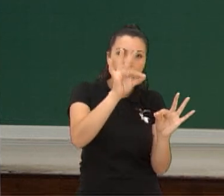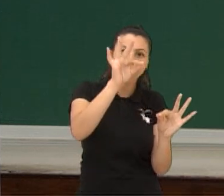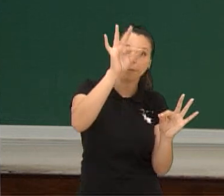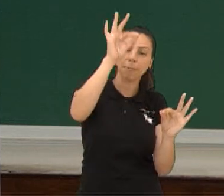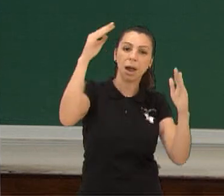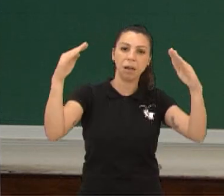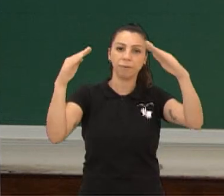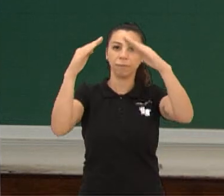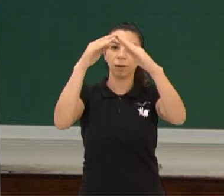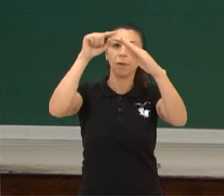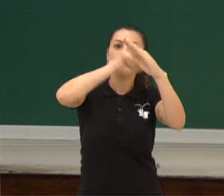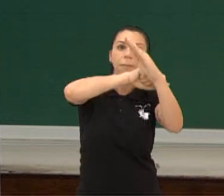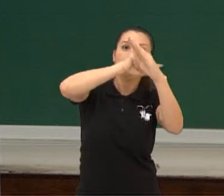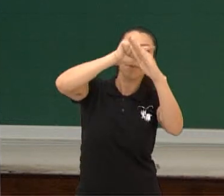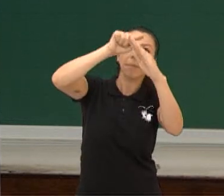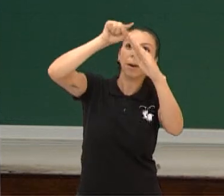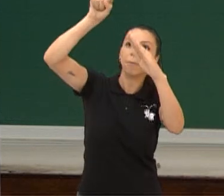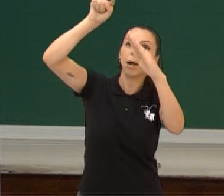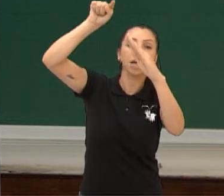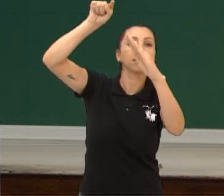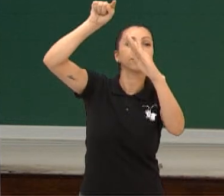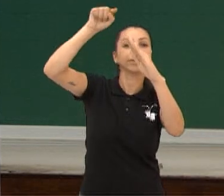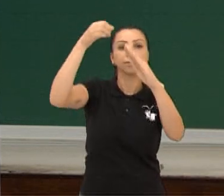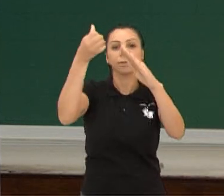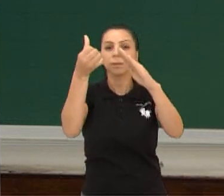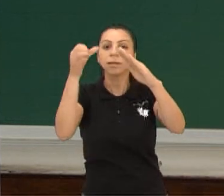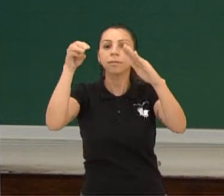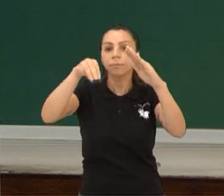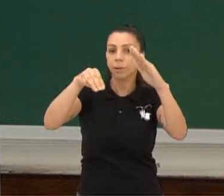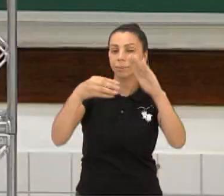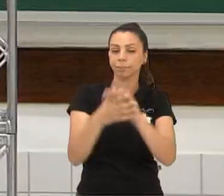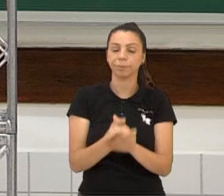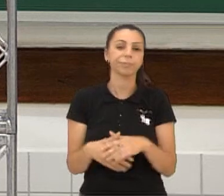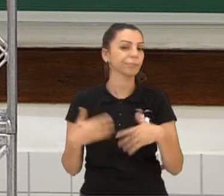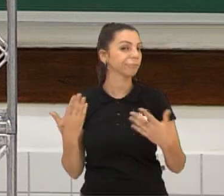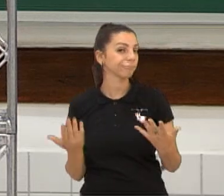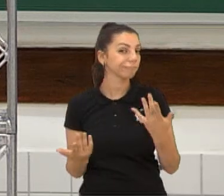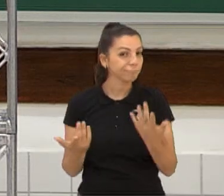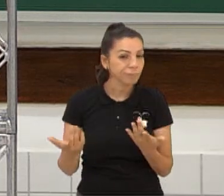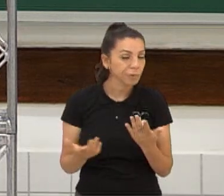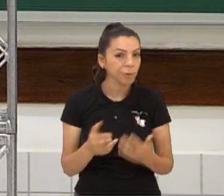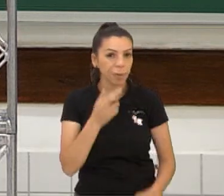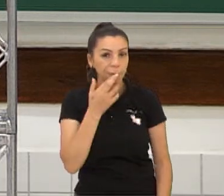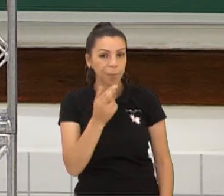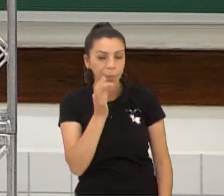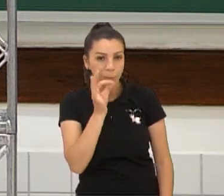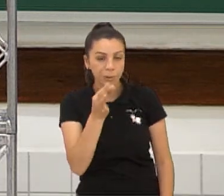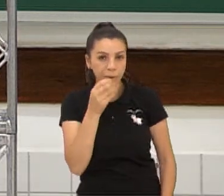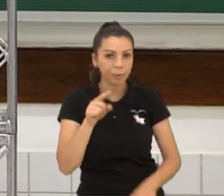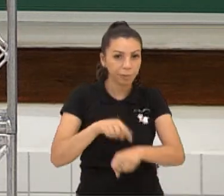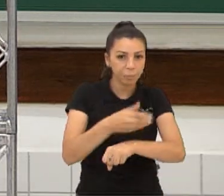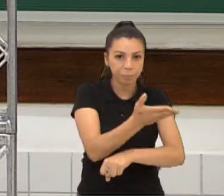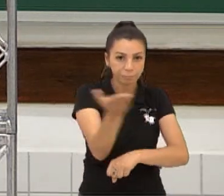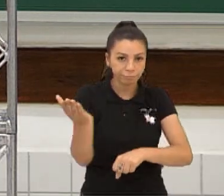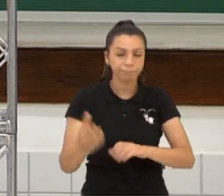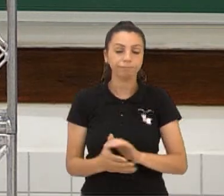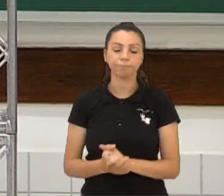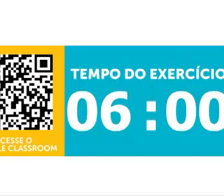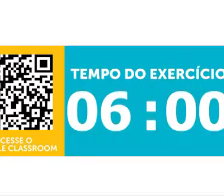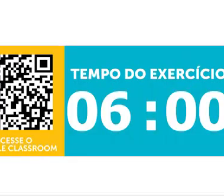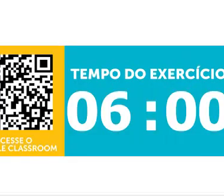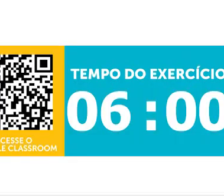do telhado eu tenho uma medida de 6 metros. A altura da casa fica sendo 6 metros. E aí, O que vocês acham? Tempo para vocês.